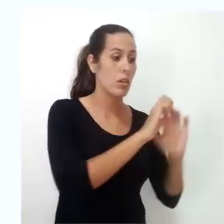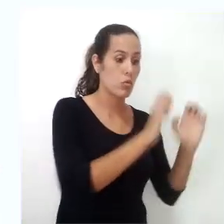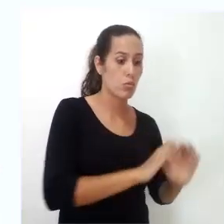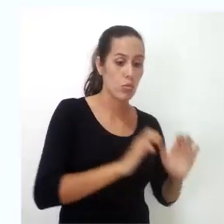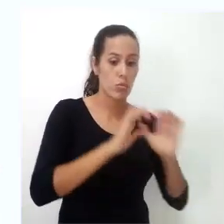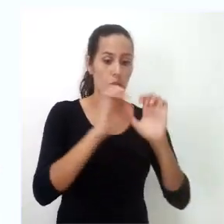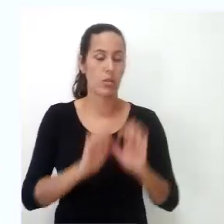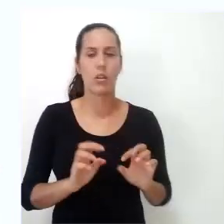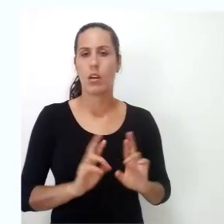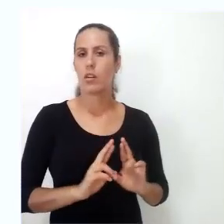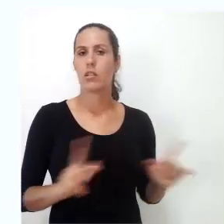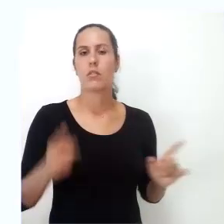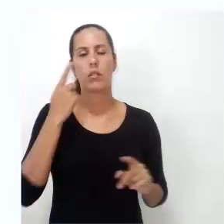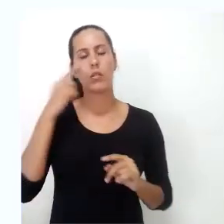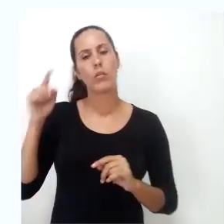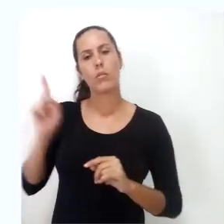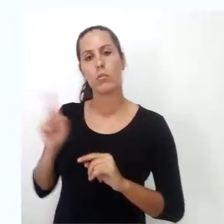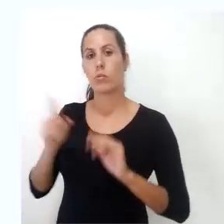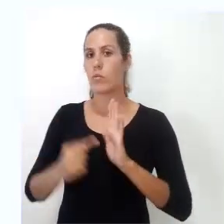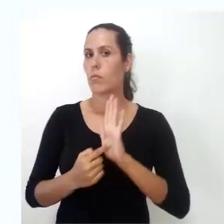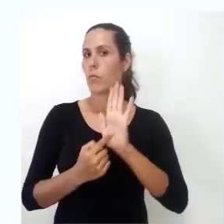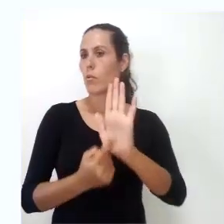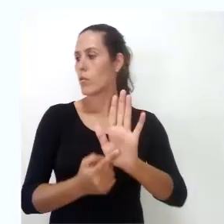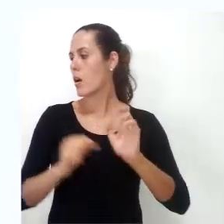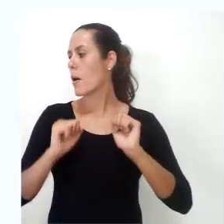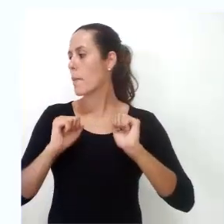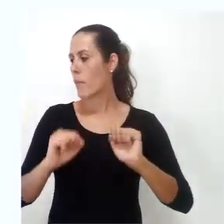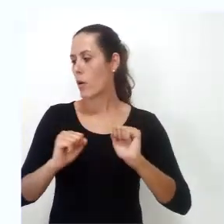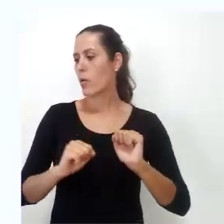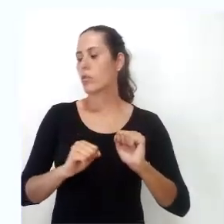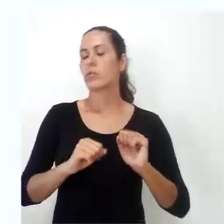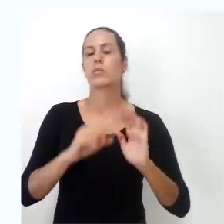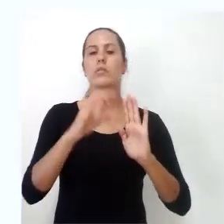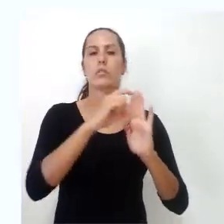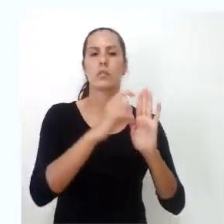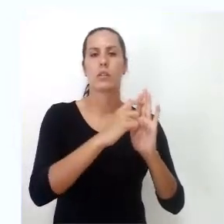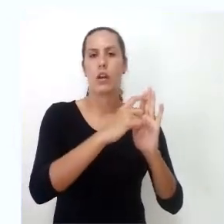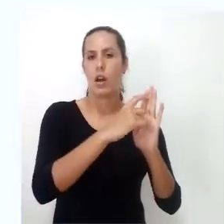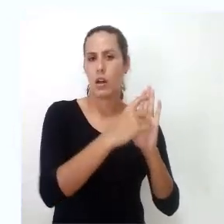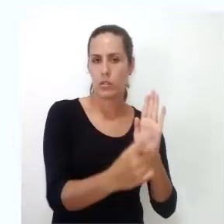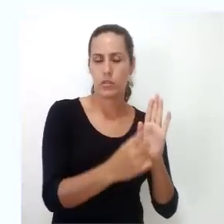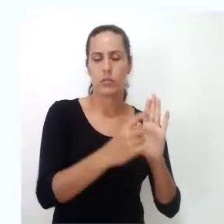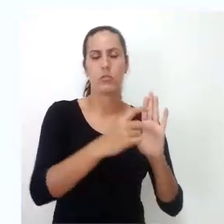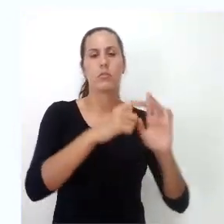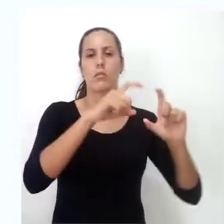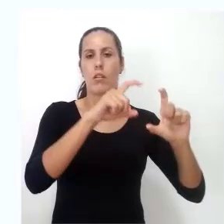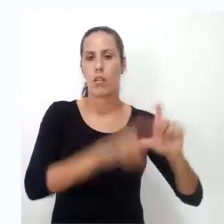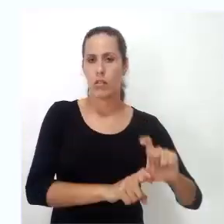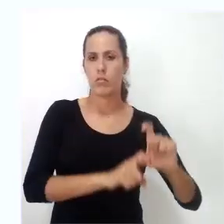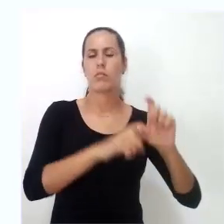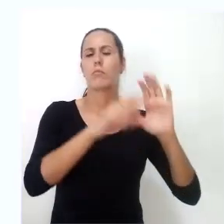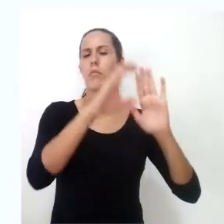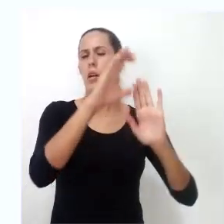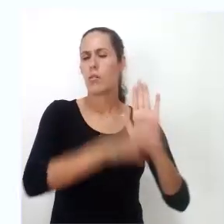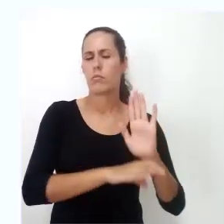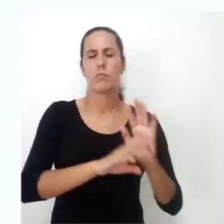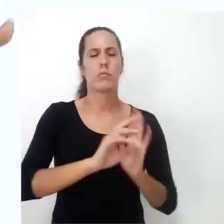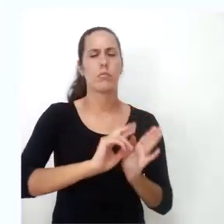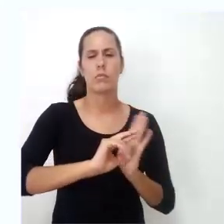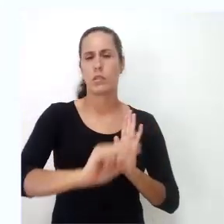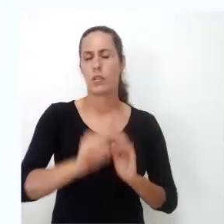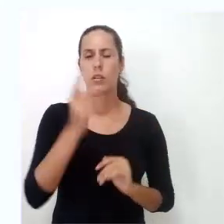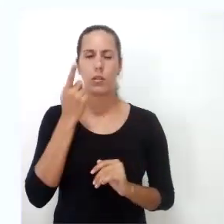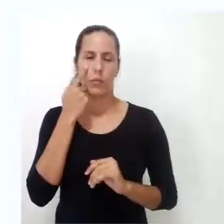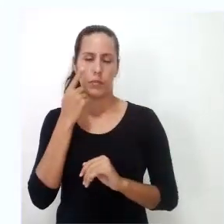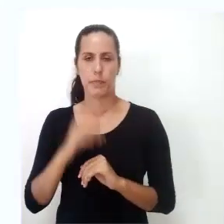sua divisão, há a sua estrutura. Como na tela mostra, ela pode ser dividida em artigos,